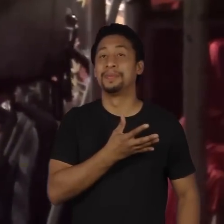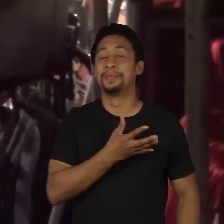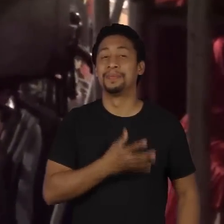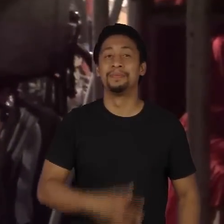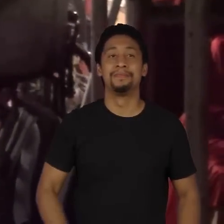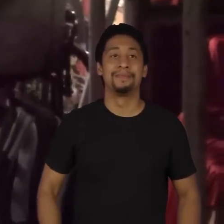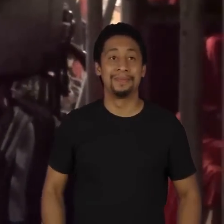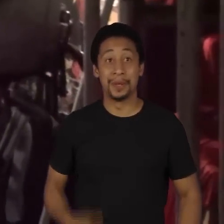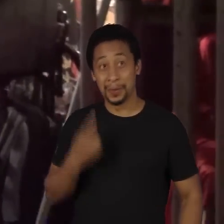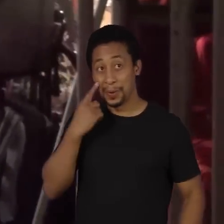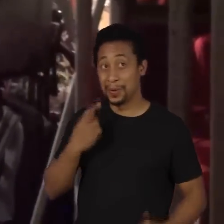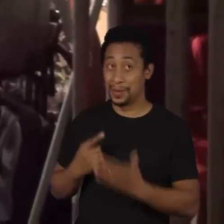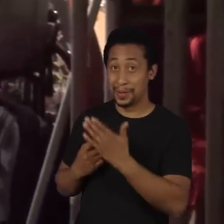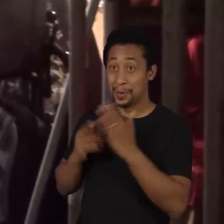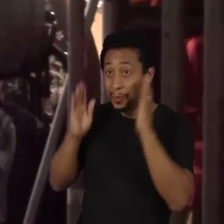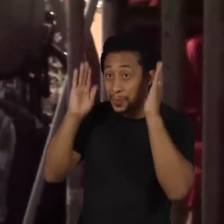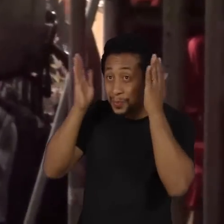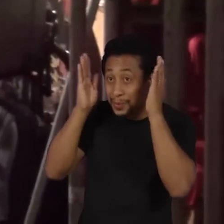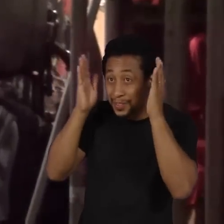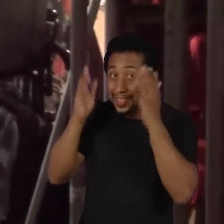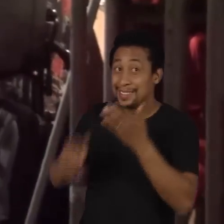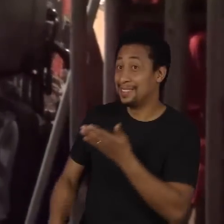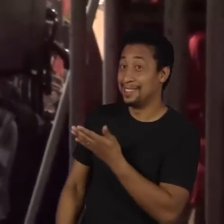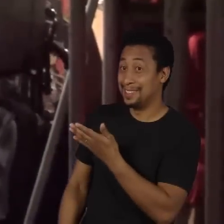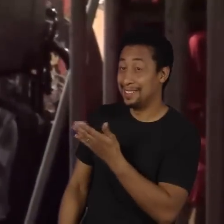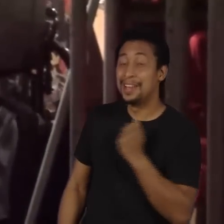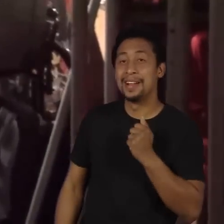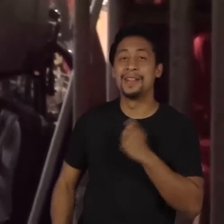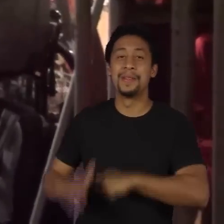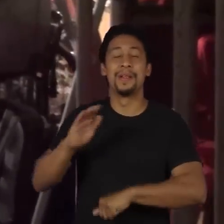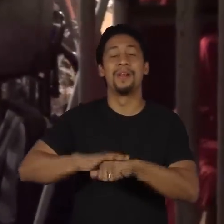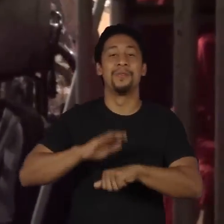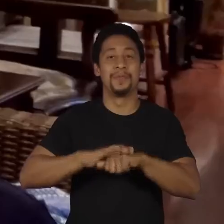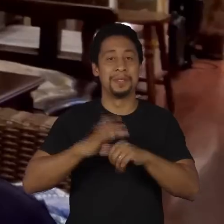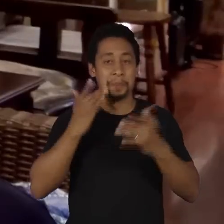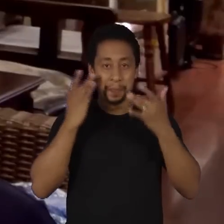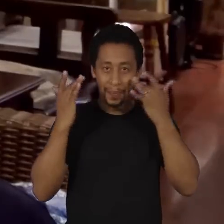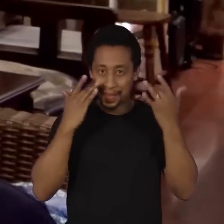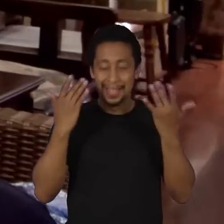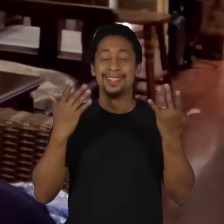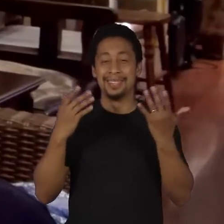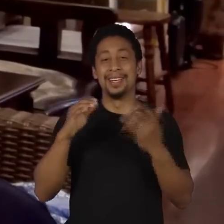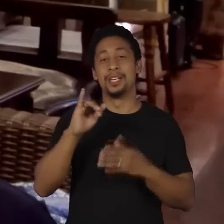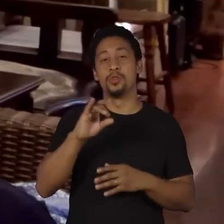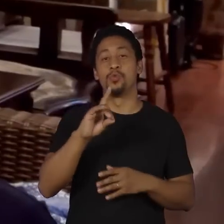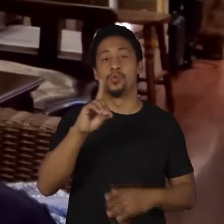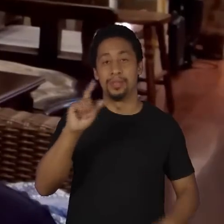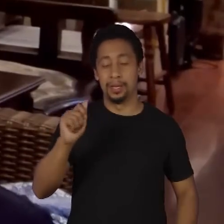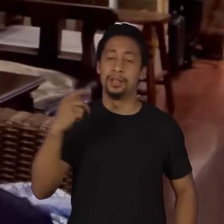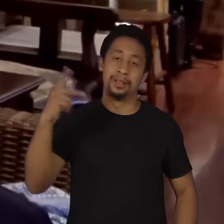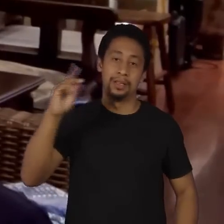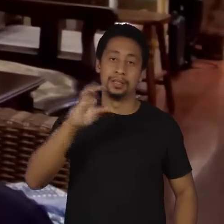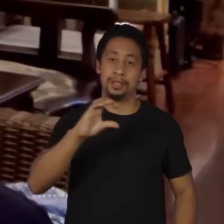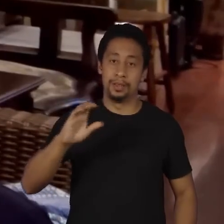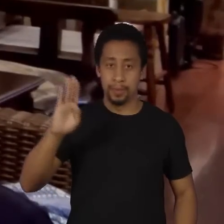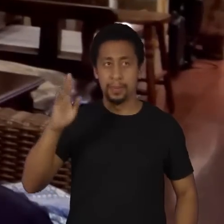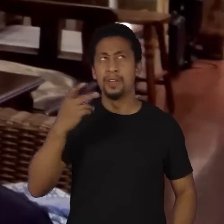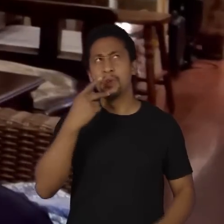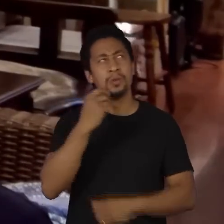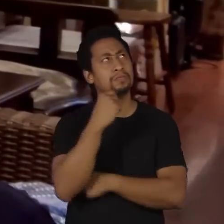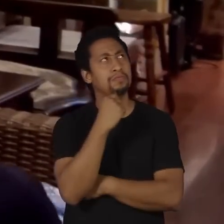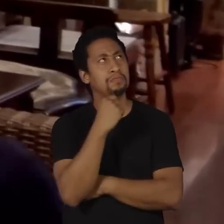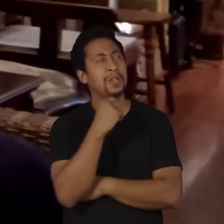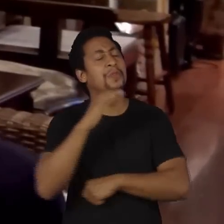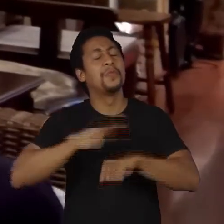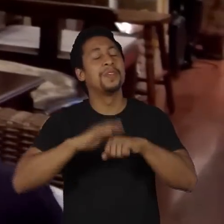Esse burrinho, a Maria Alice foi fazer uma peça da Hilda Hilst no CCBB. Ela falou assim, eu vou fazer uma surpresa.